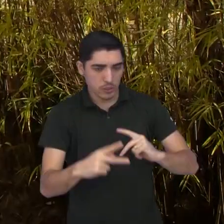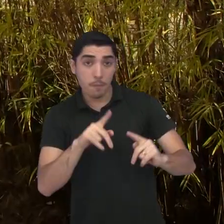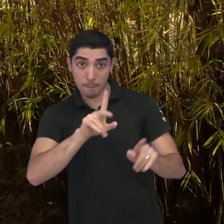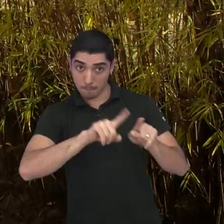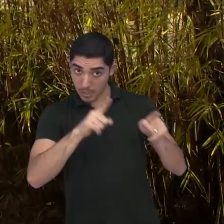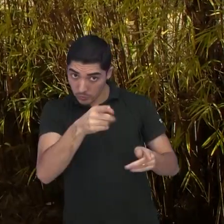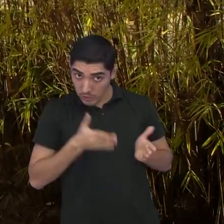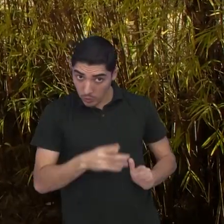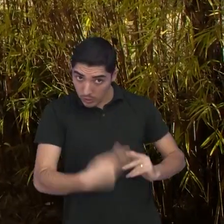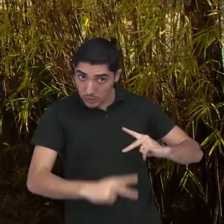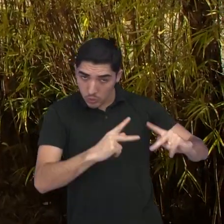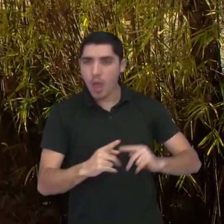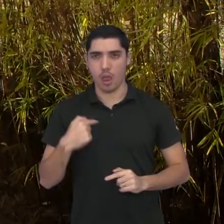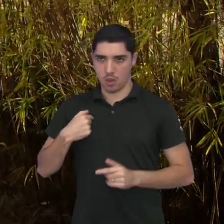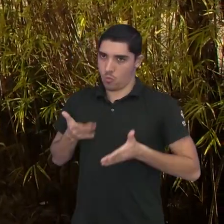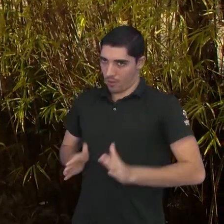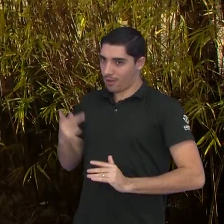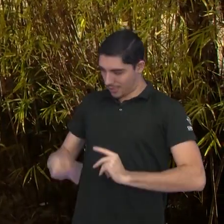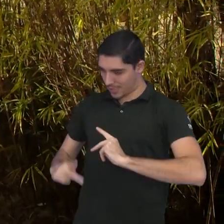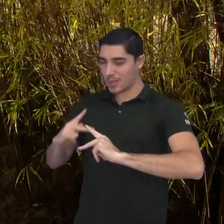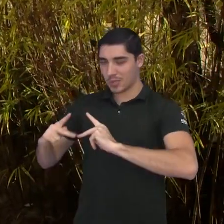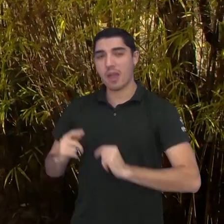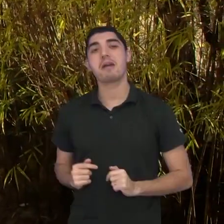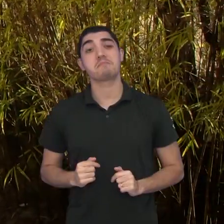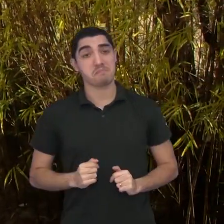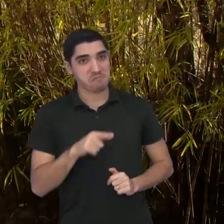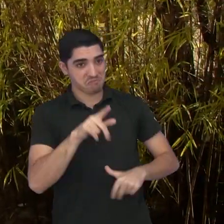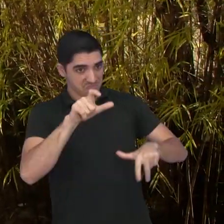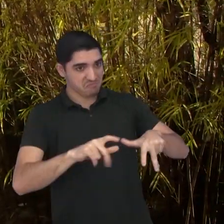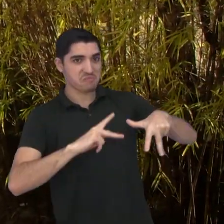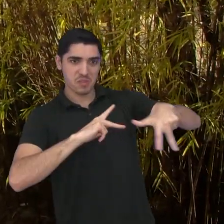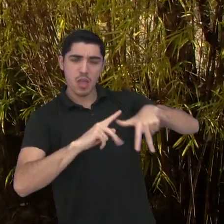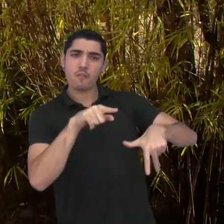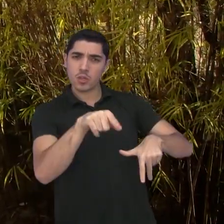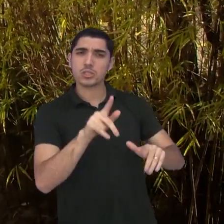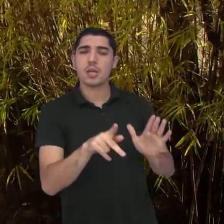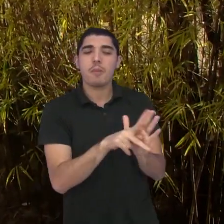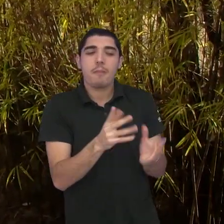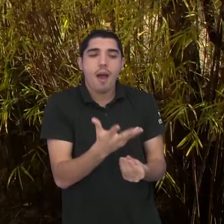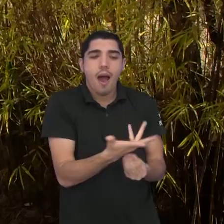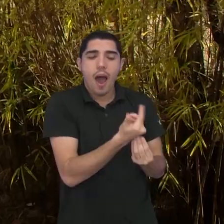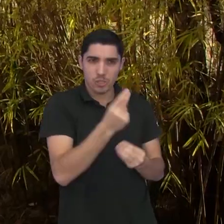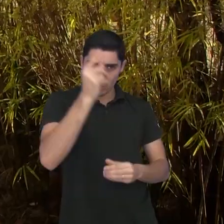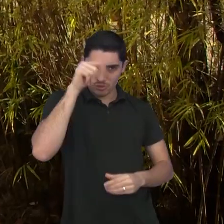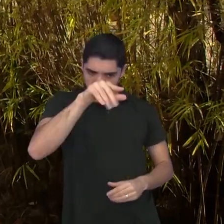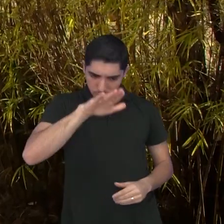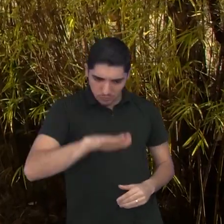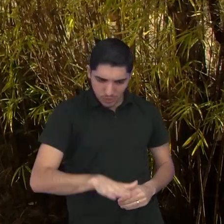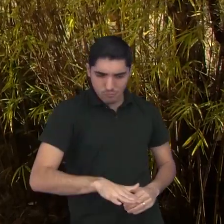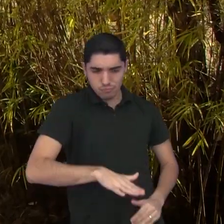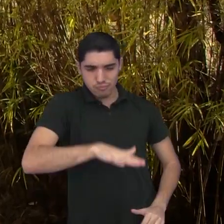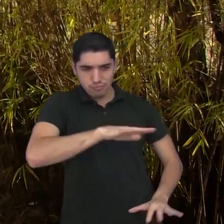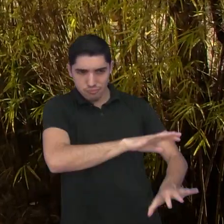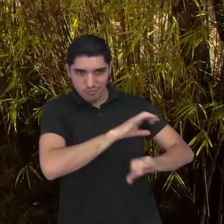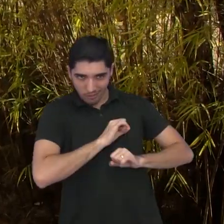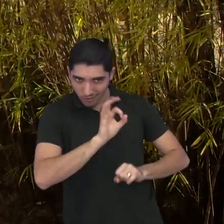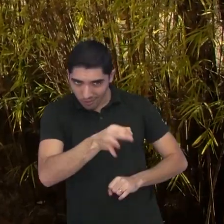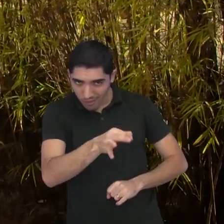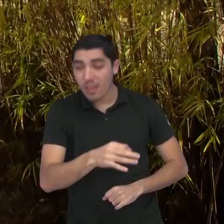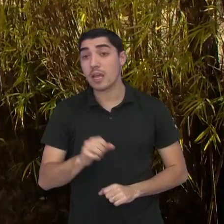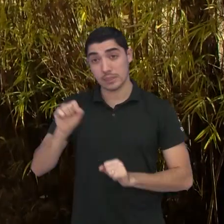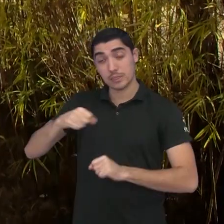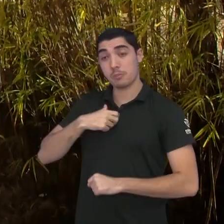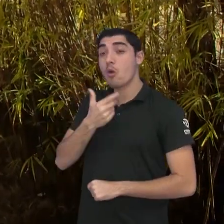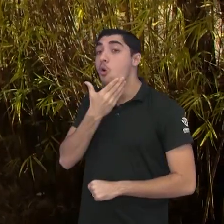é joseense, né? Joseense, nascido aqui. Nasceu em São José. Veia artística, já veio desde a infância, Evaldo? Veio porque meu